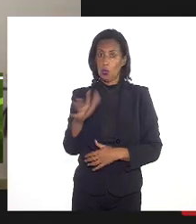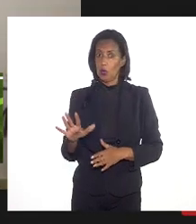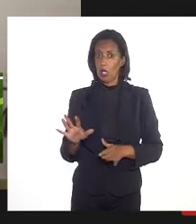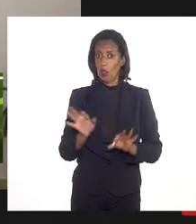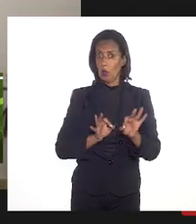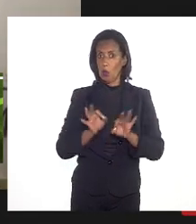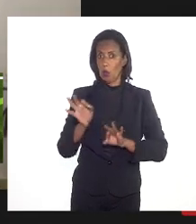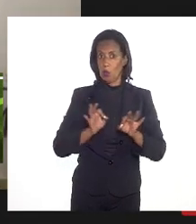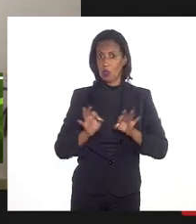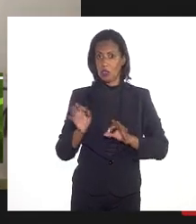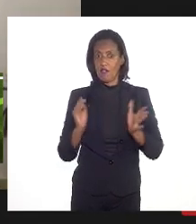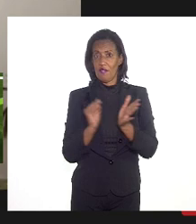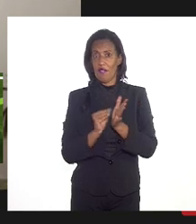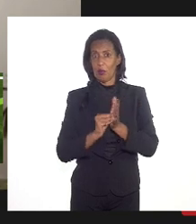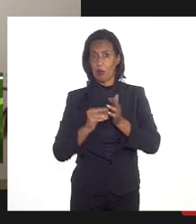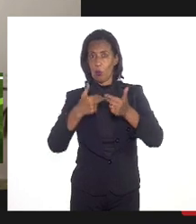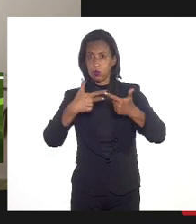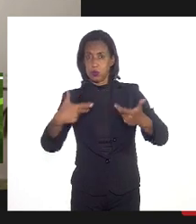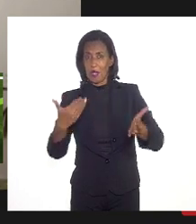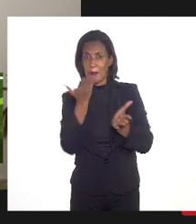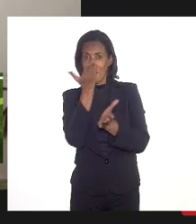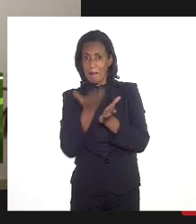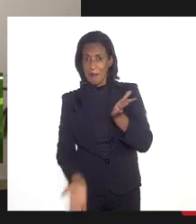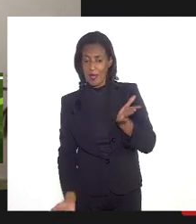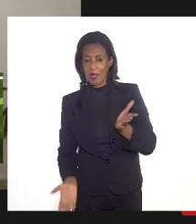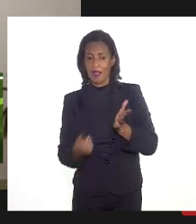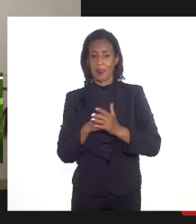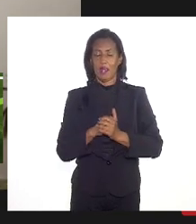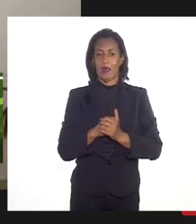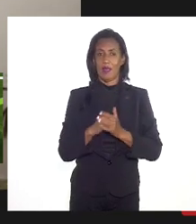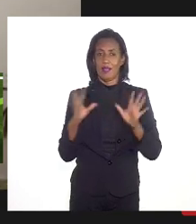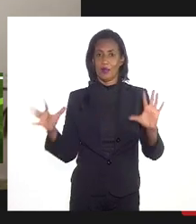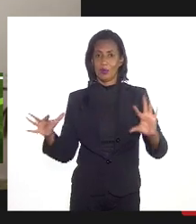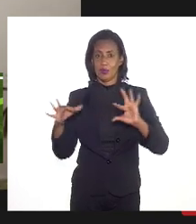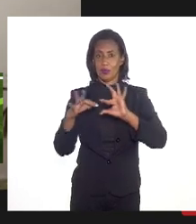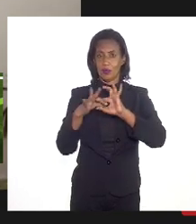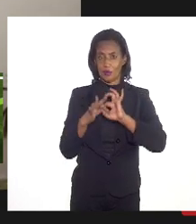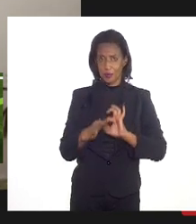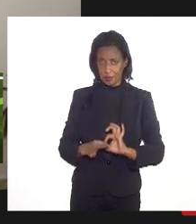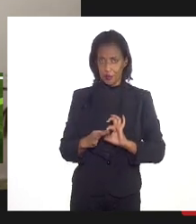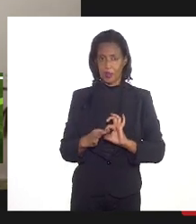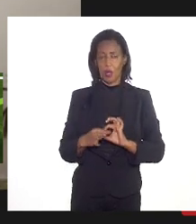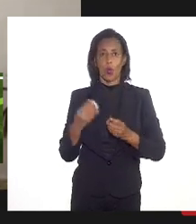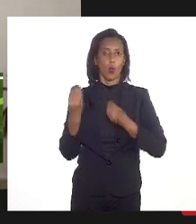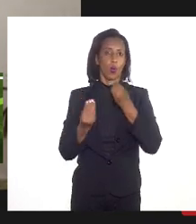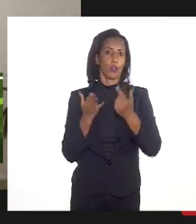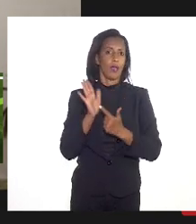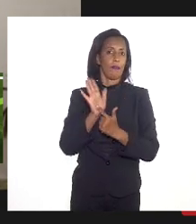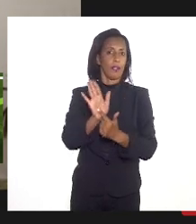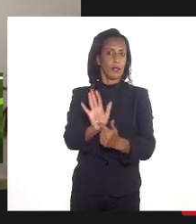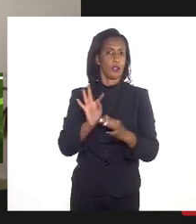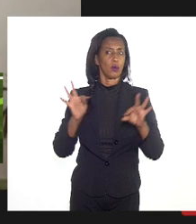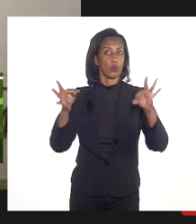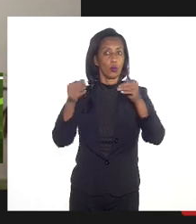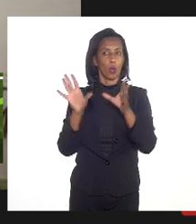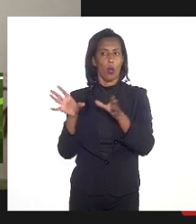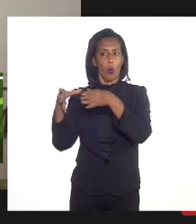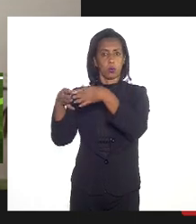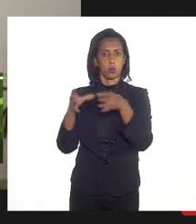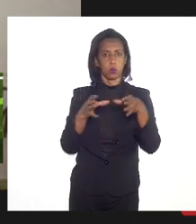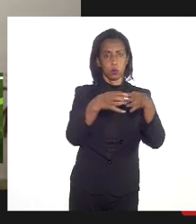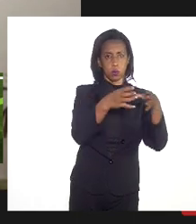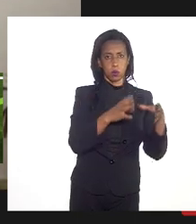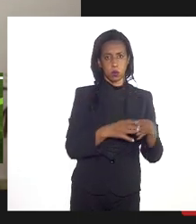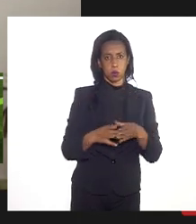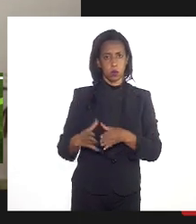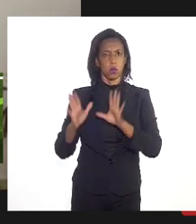seja descaracterizado e perca essa afinidade com o que está apresentando todas as comunidades tradicionais